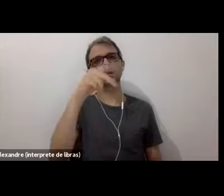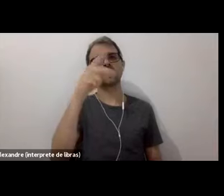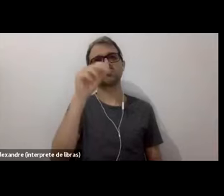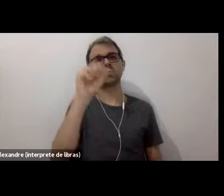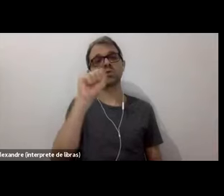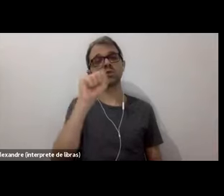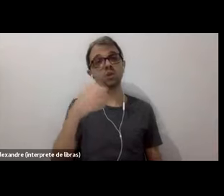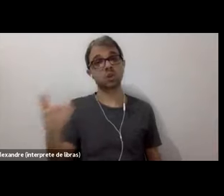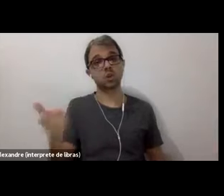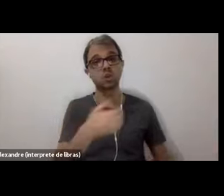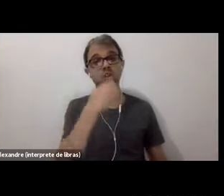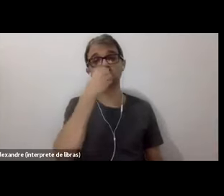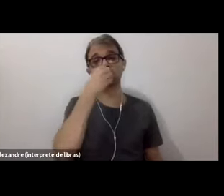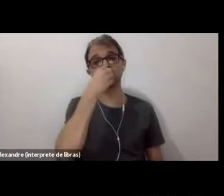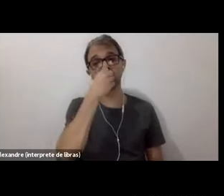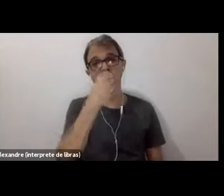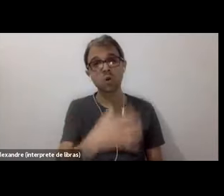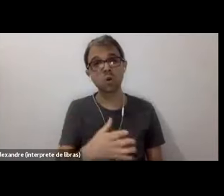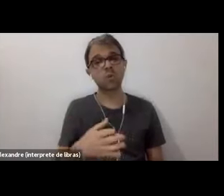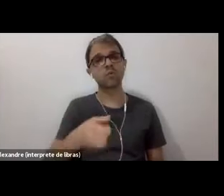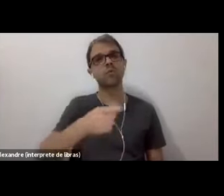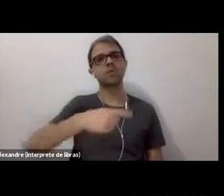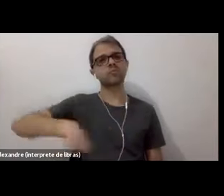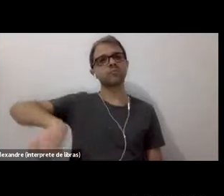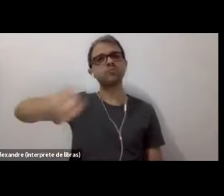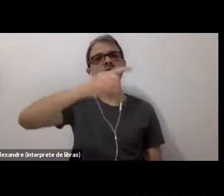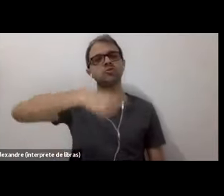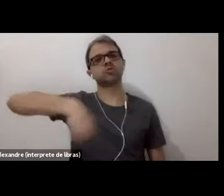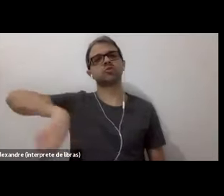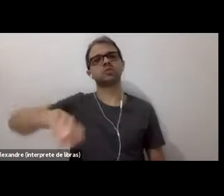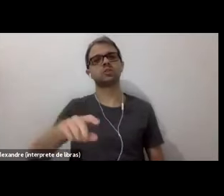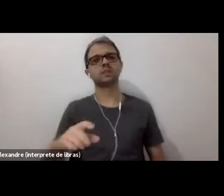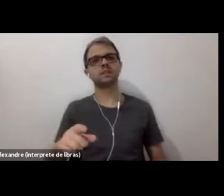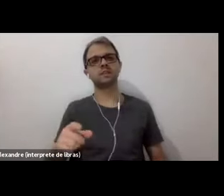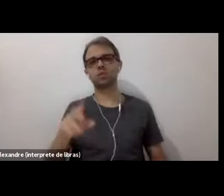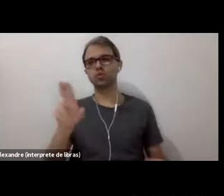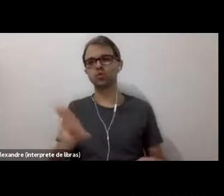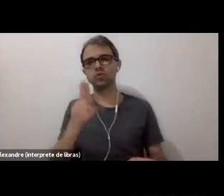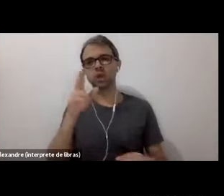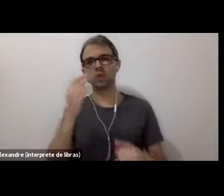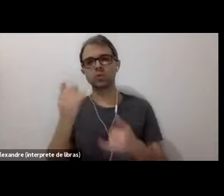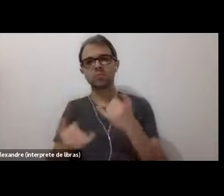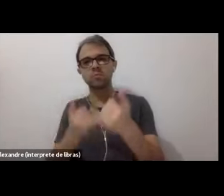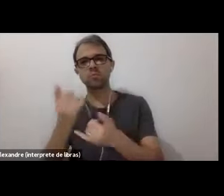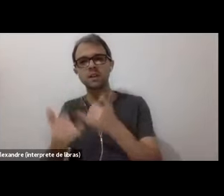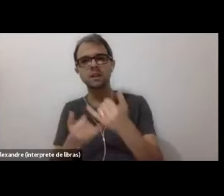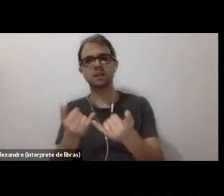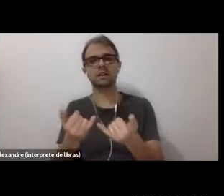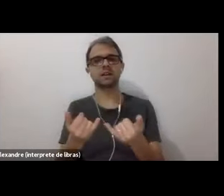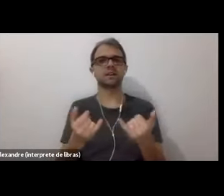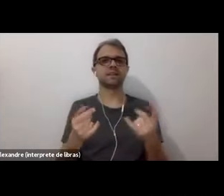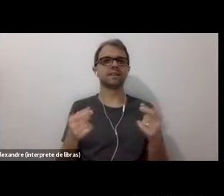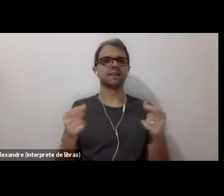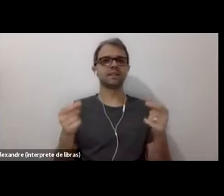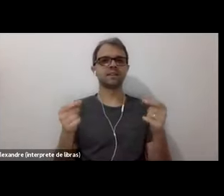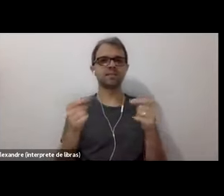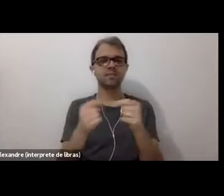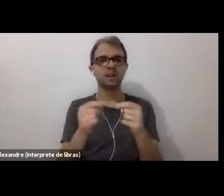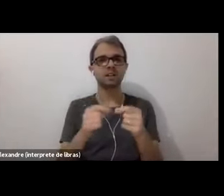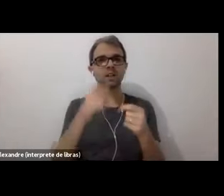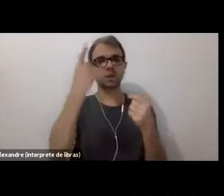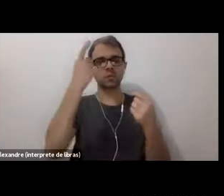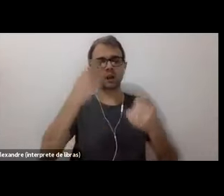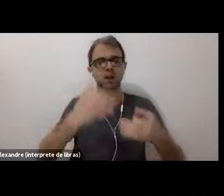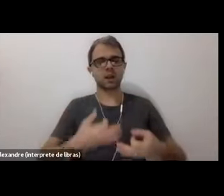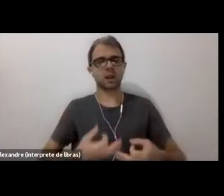nosso encontro com uma brincadeira, com um brinquedo, com uma meditação. Aprendi isso com esse grupo